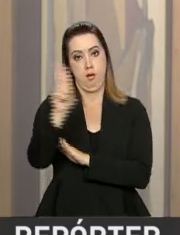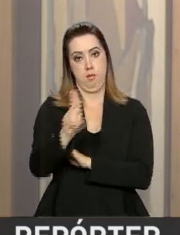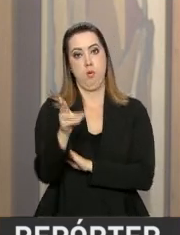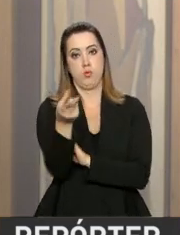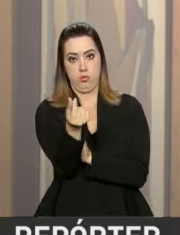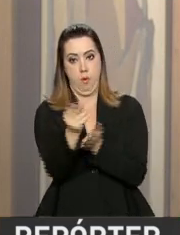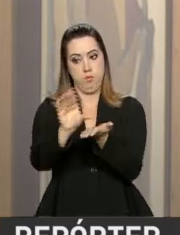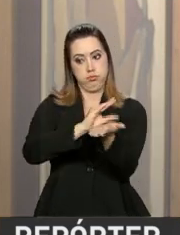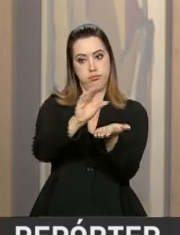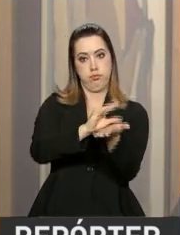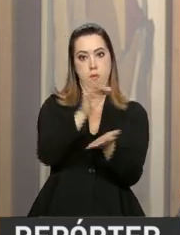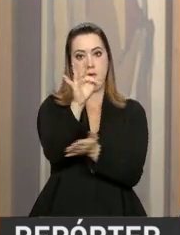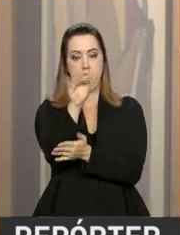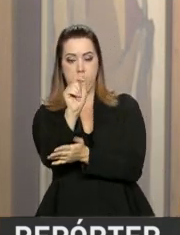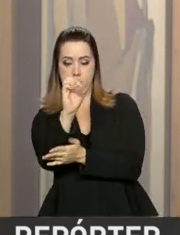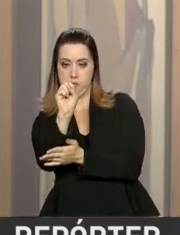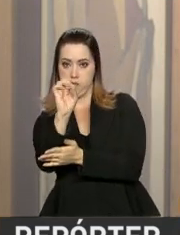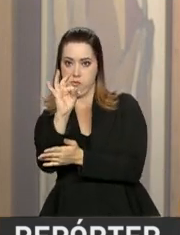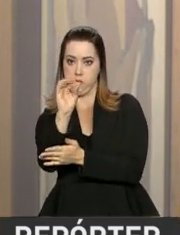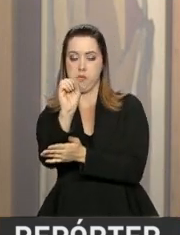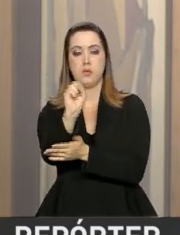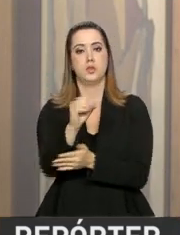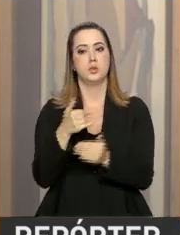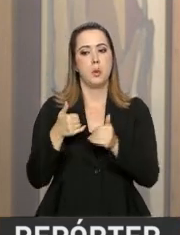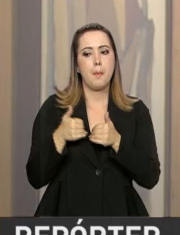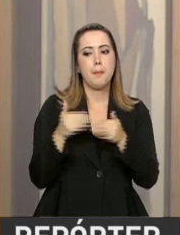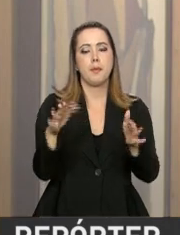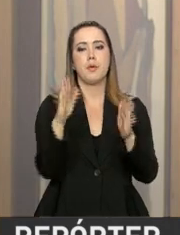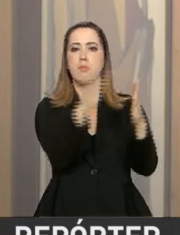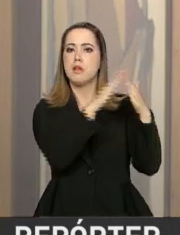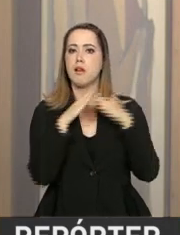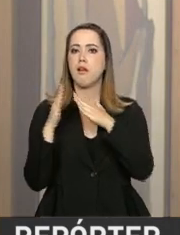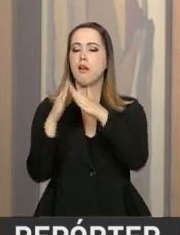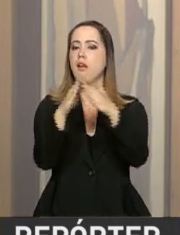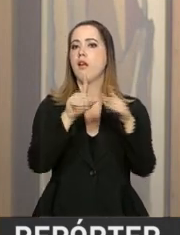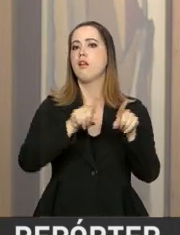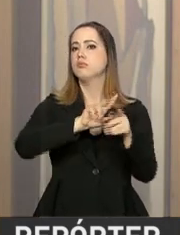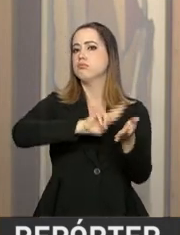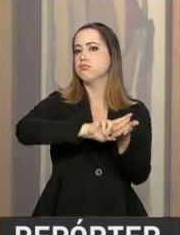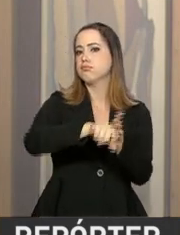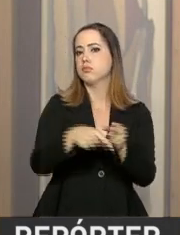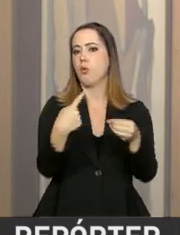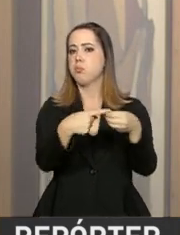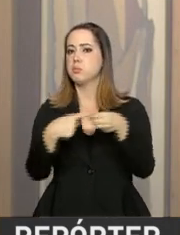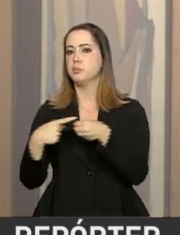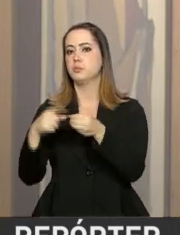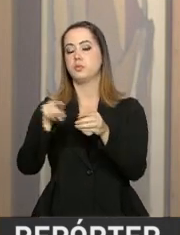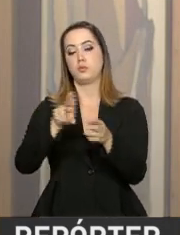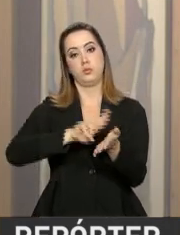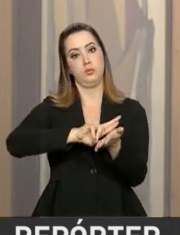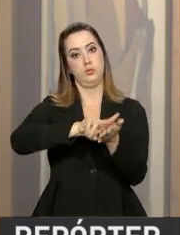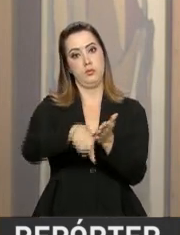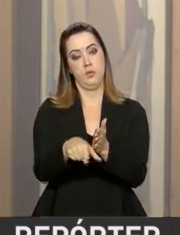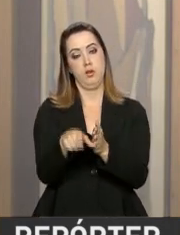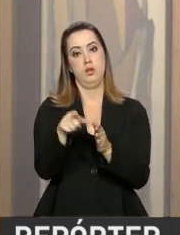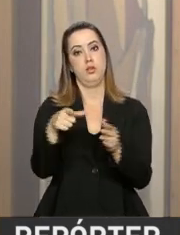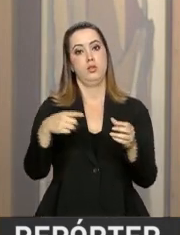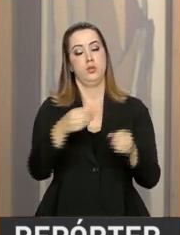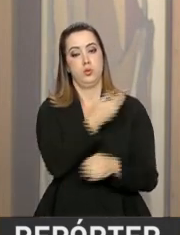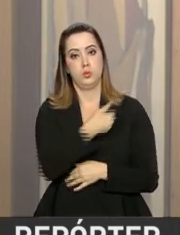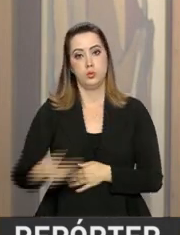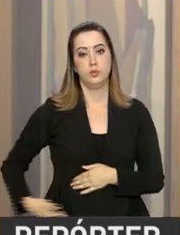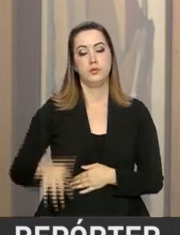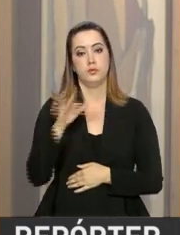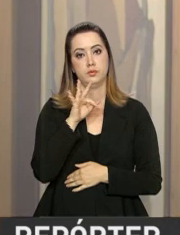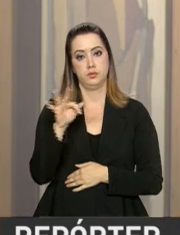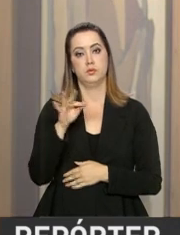esses recursos para ampliar saneamento, ampliar moradia e ampliar outras atividades do poder público. E por